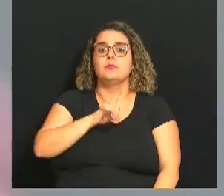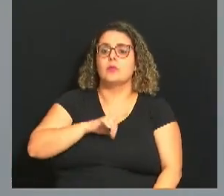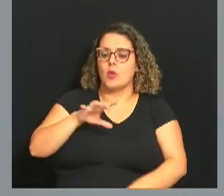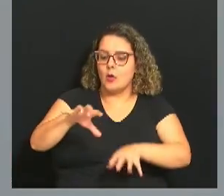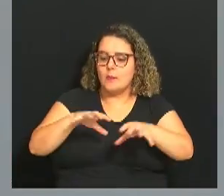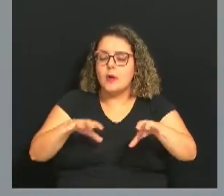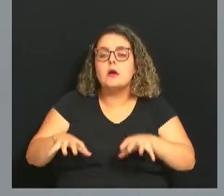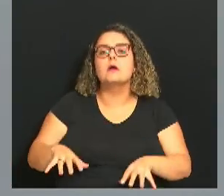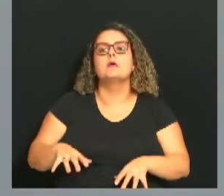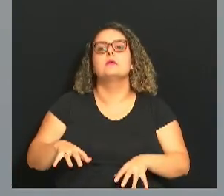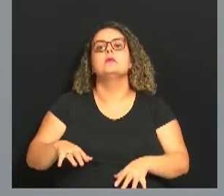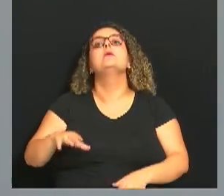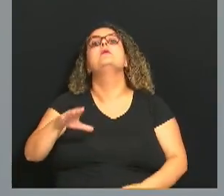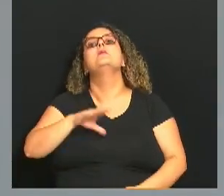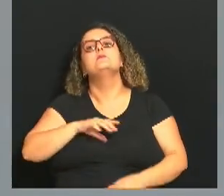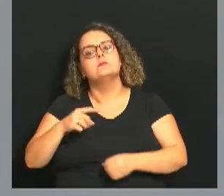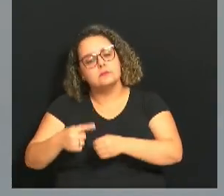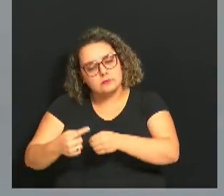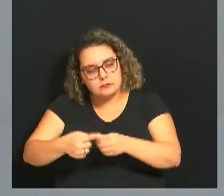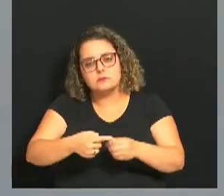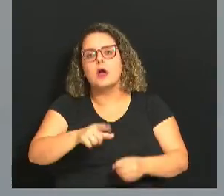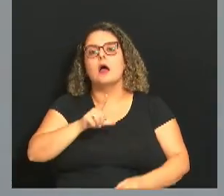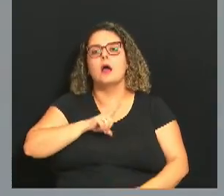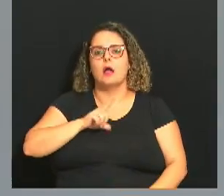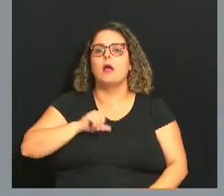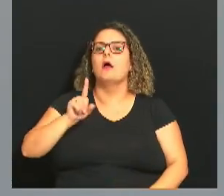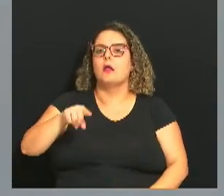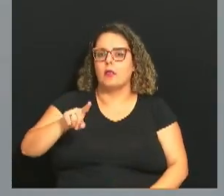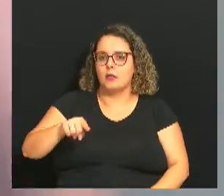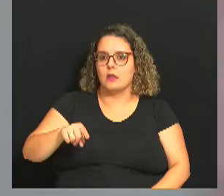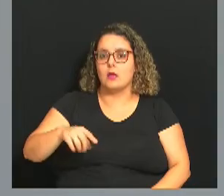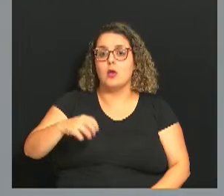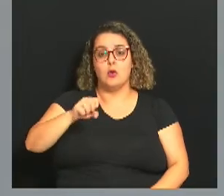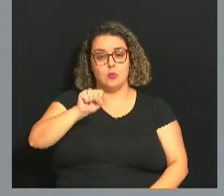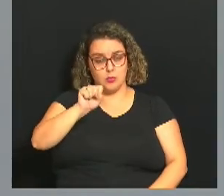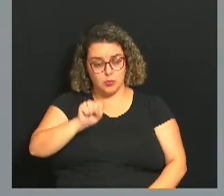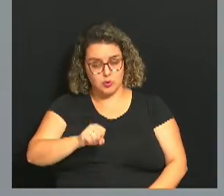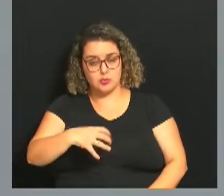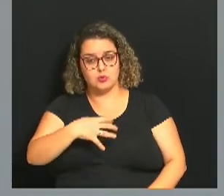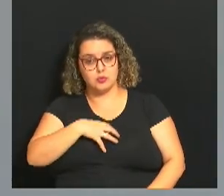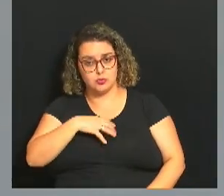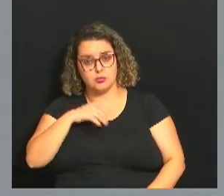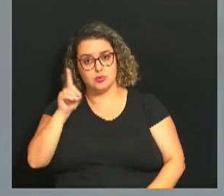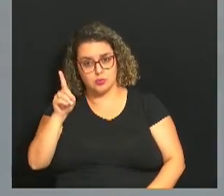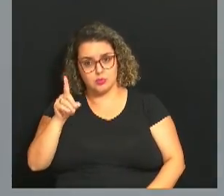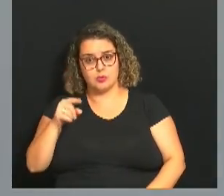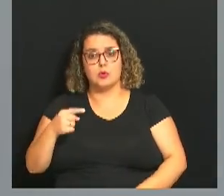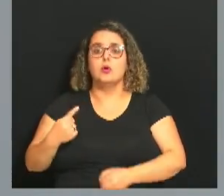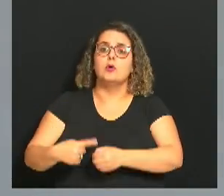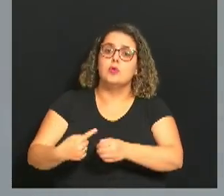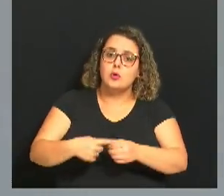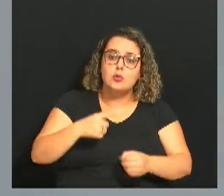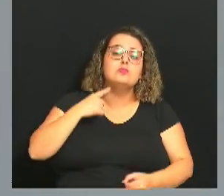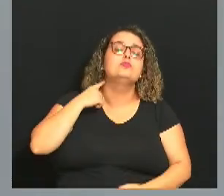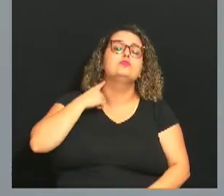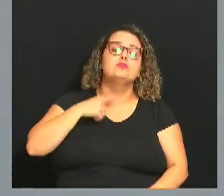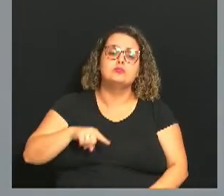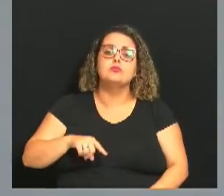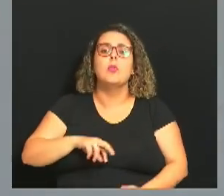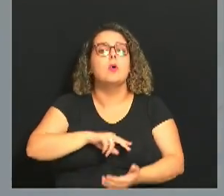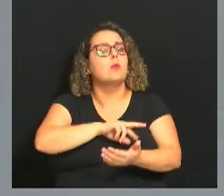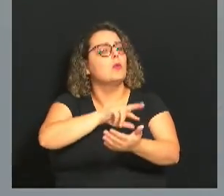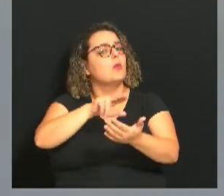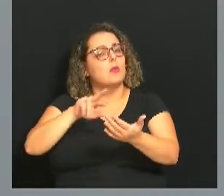região metropolitana de Campinas, a gente tem para áreas do sul da Bahia, a gente tem para a região metropolitana de Belo Horizonte, tem para o Vale do Ribeira e São